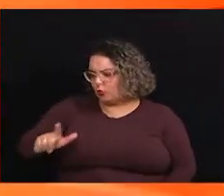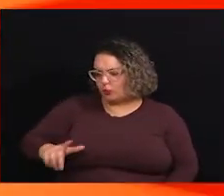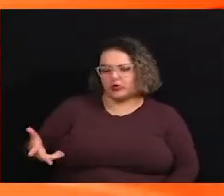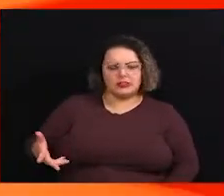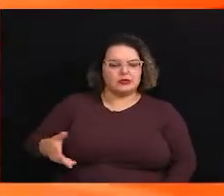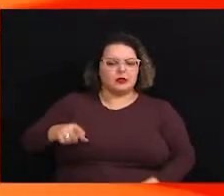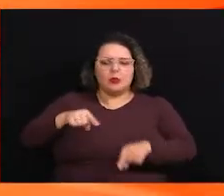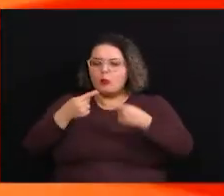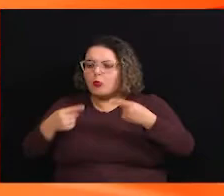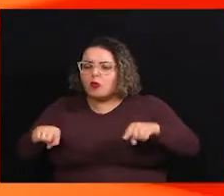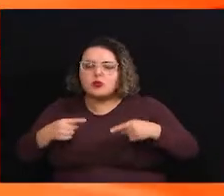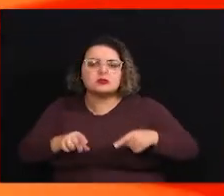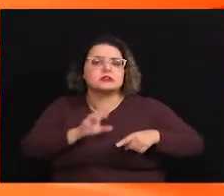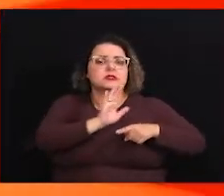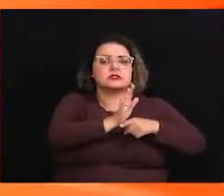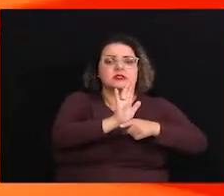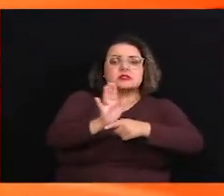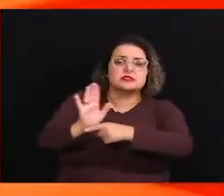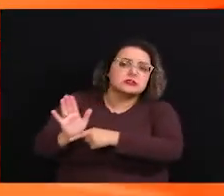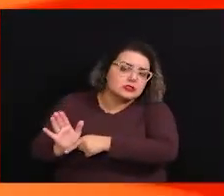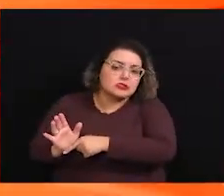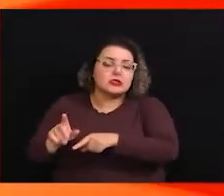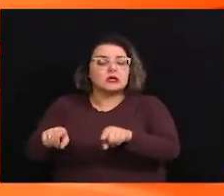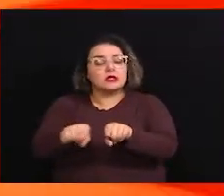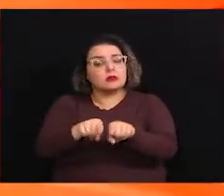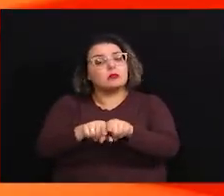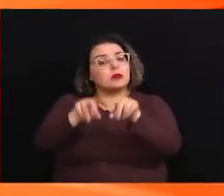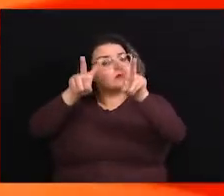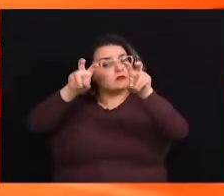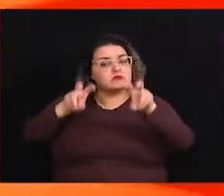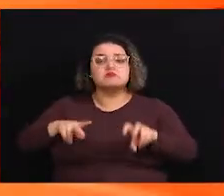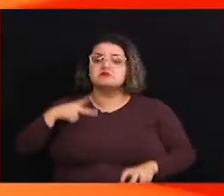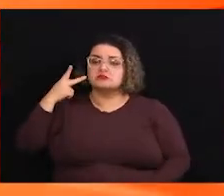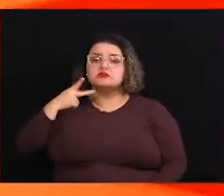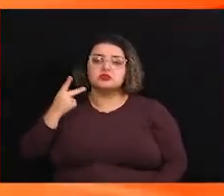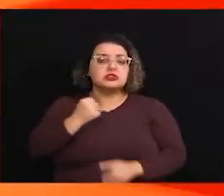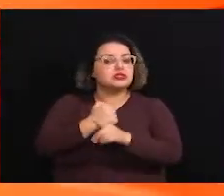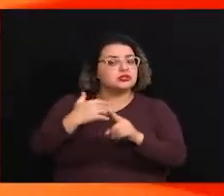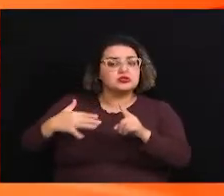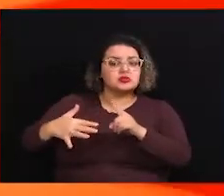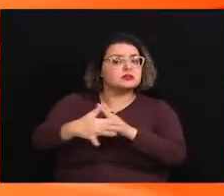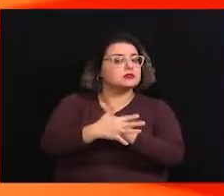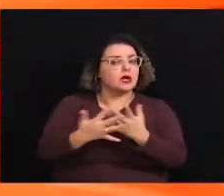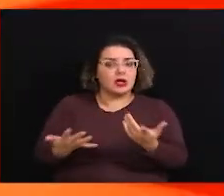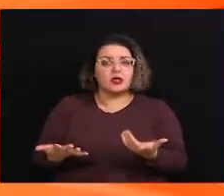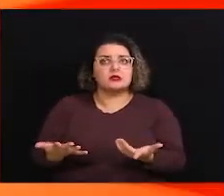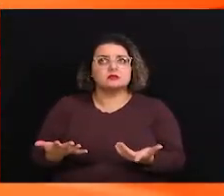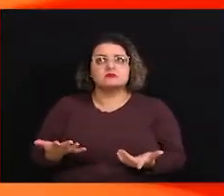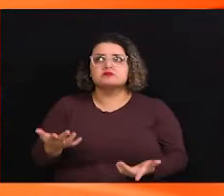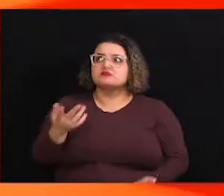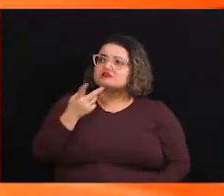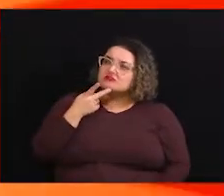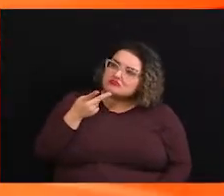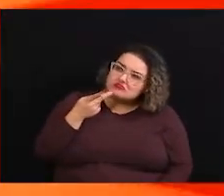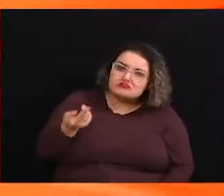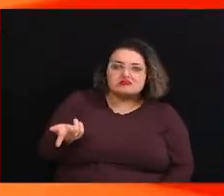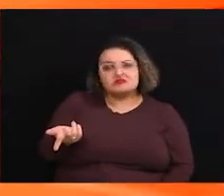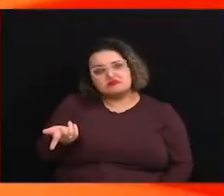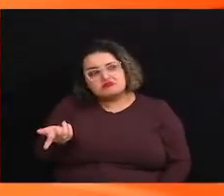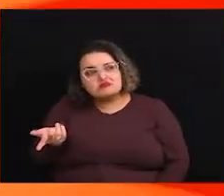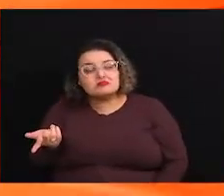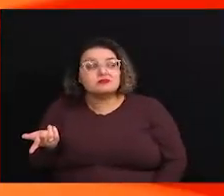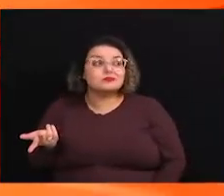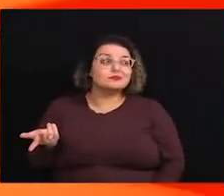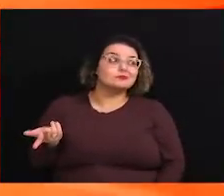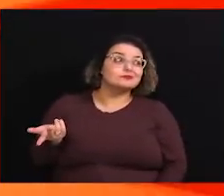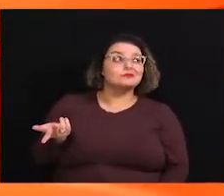cinema, dentro de música, e dentro também de pautas políticas, sociais, né? Eu não diria que é um livro, vamos